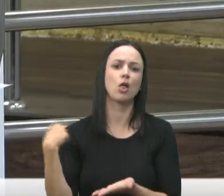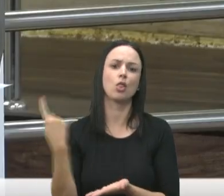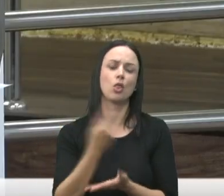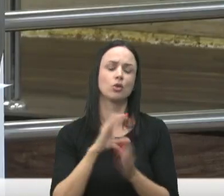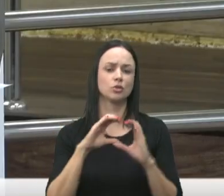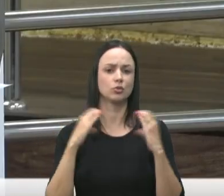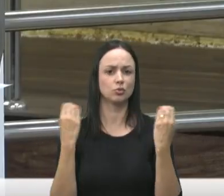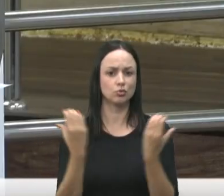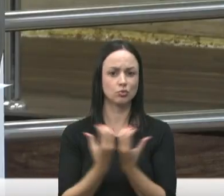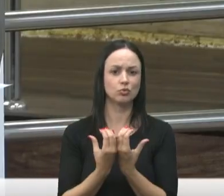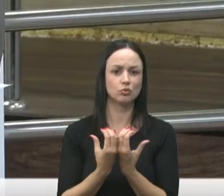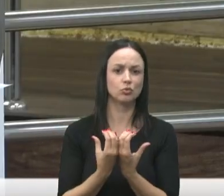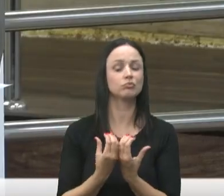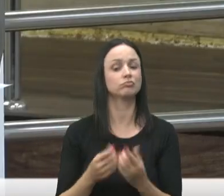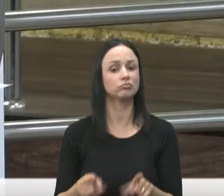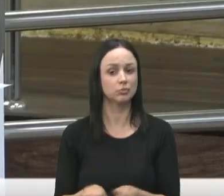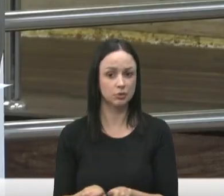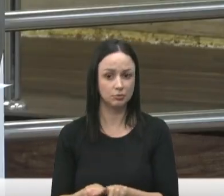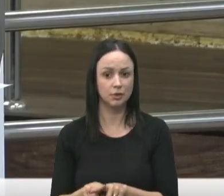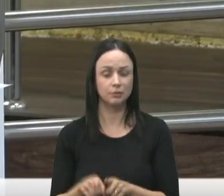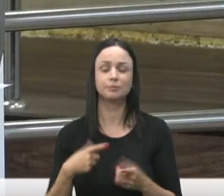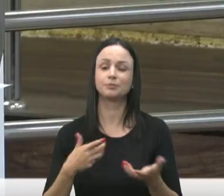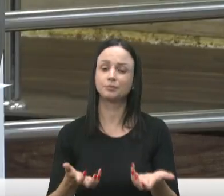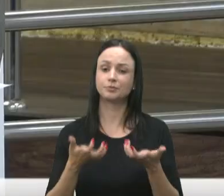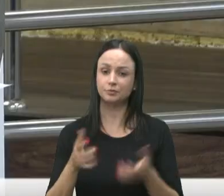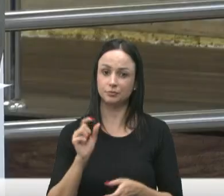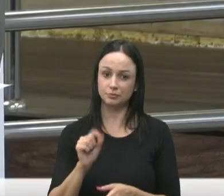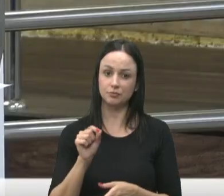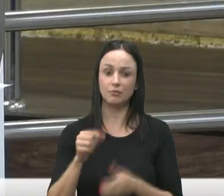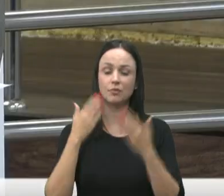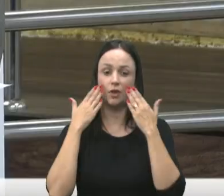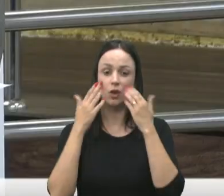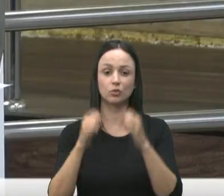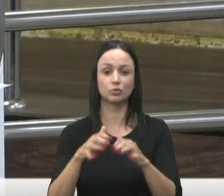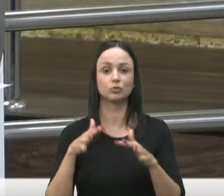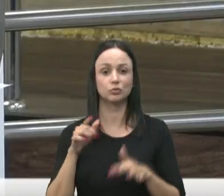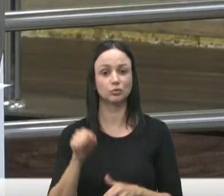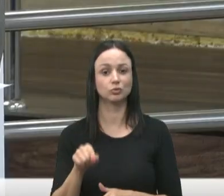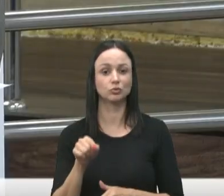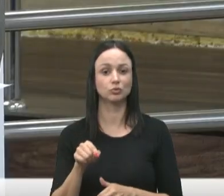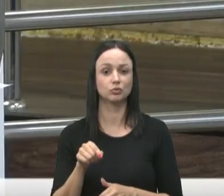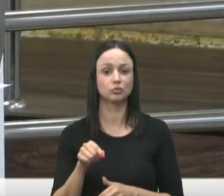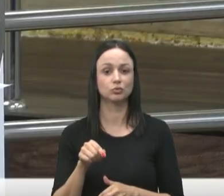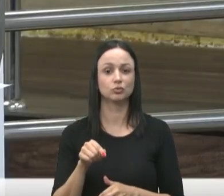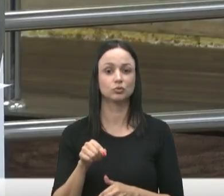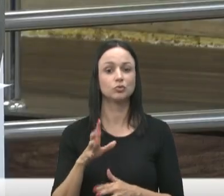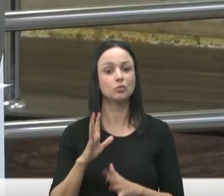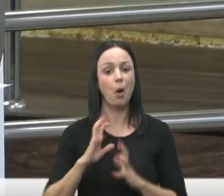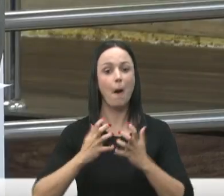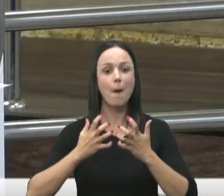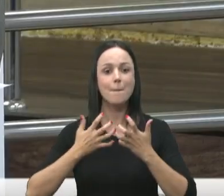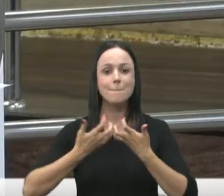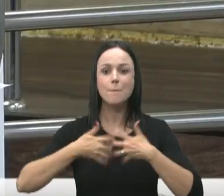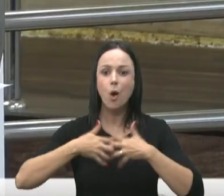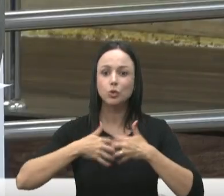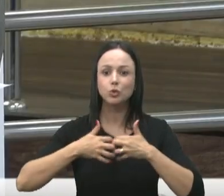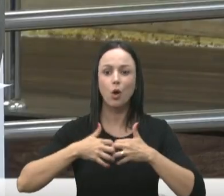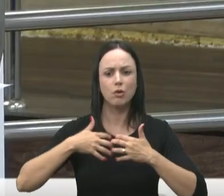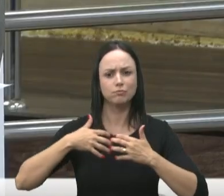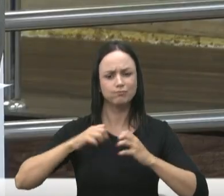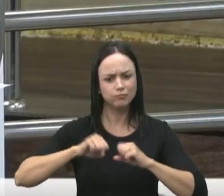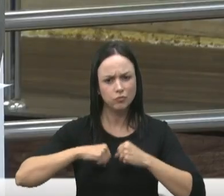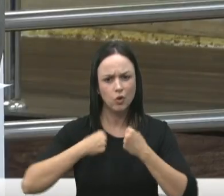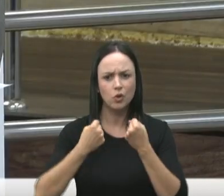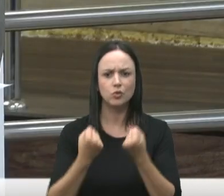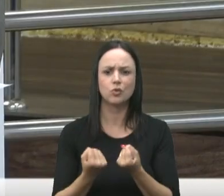e, acima de tudo, Dani, o que eu queria dessa audiência é que isso aqui servisse como um motor para fortalecer o movimento LGBT aqui